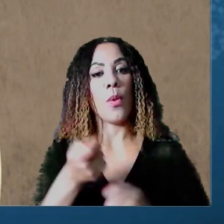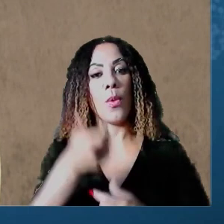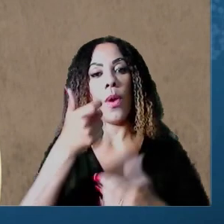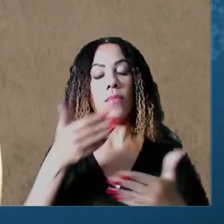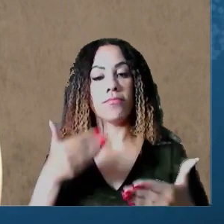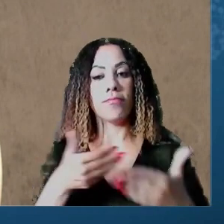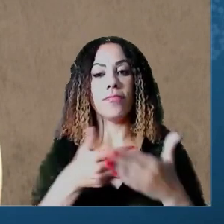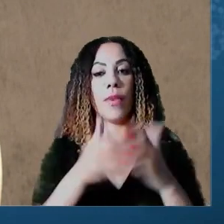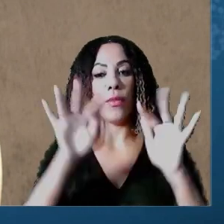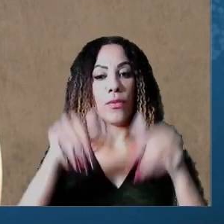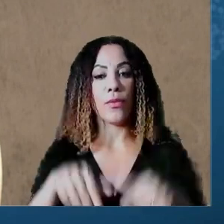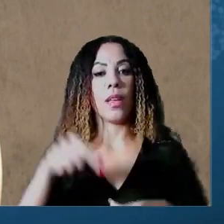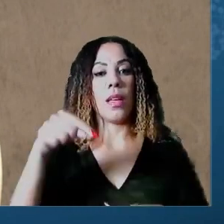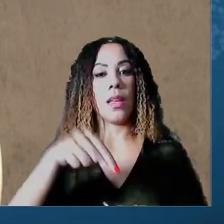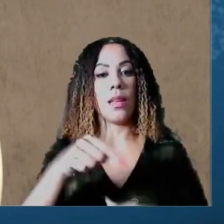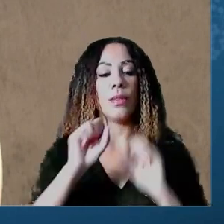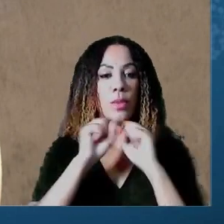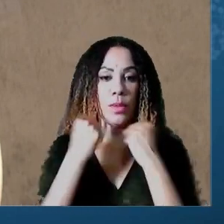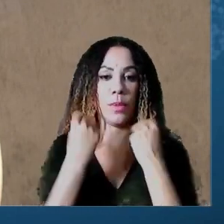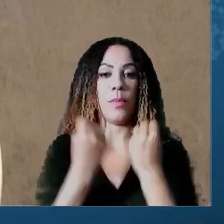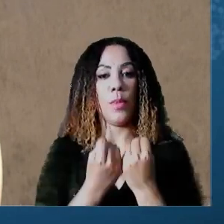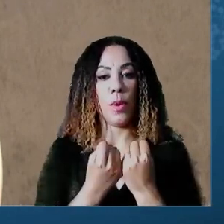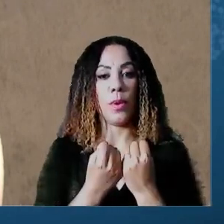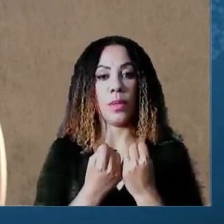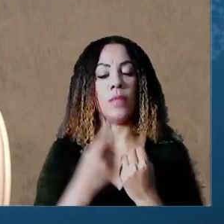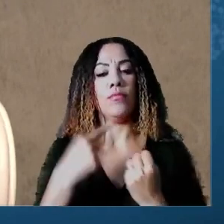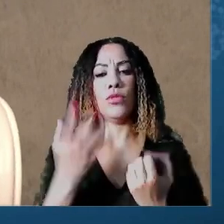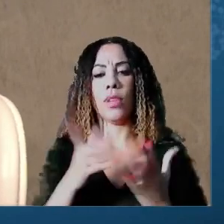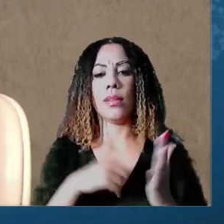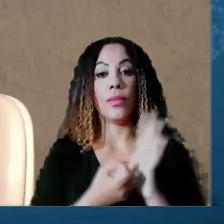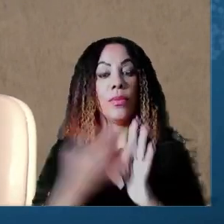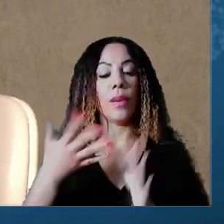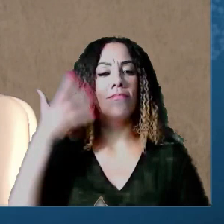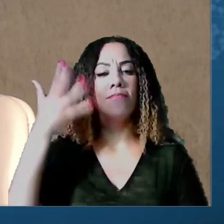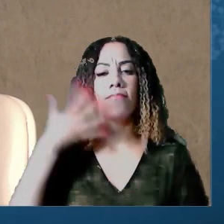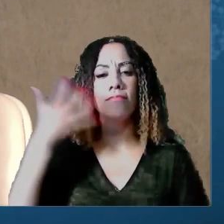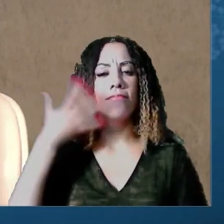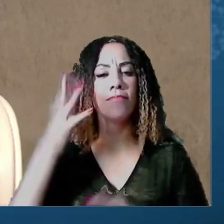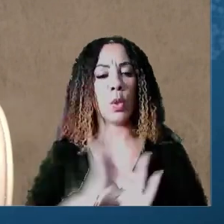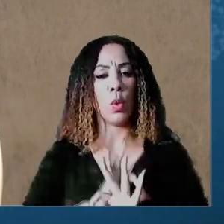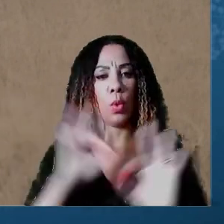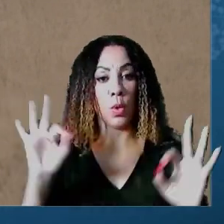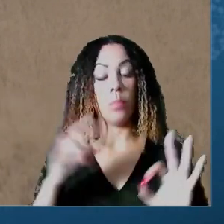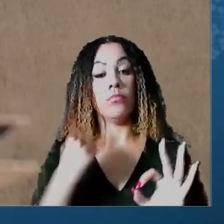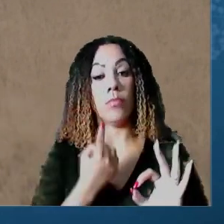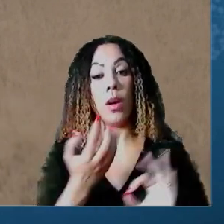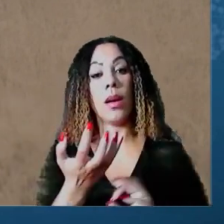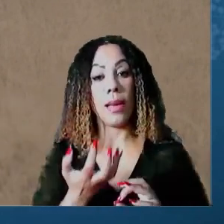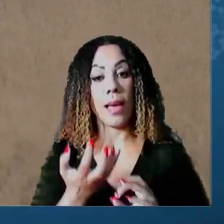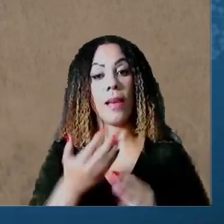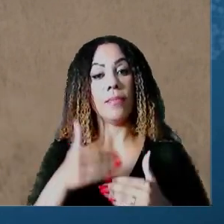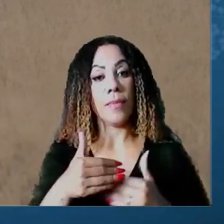do final do nosso simpósio. Tivemos palestras excelentes e pretendemos terminar com